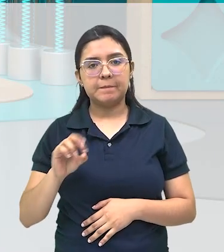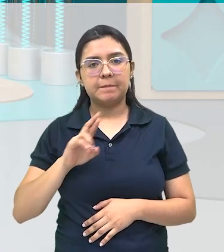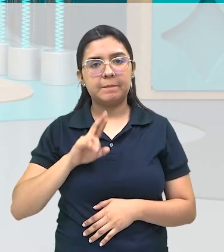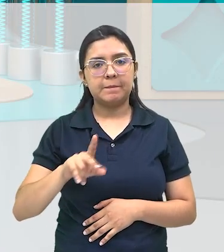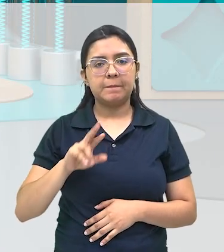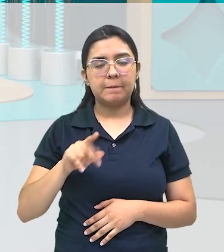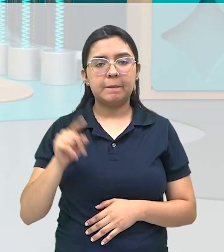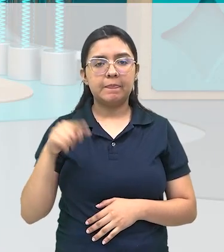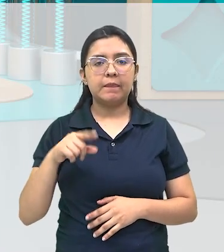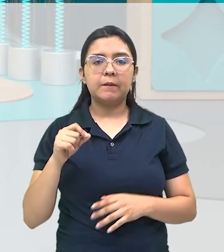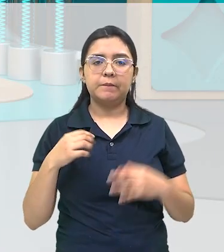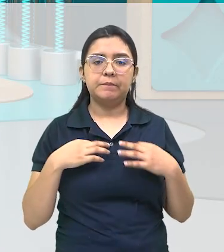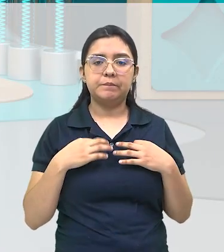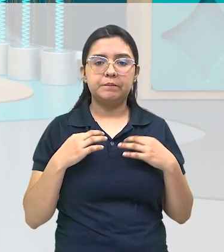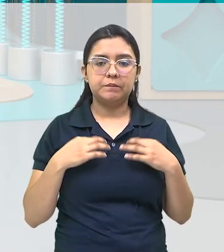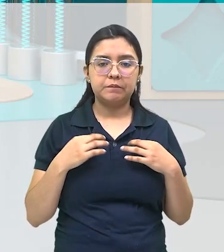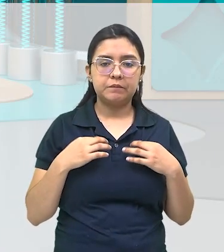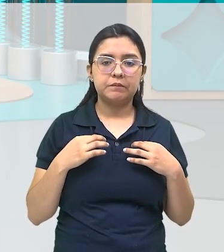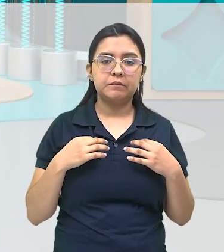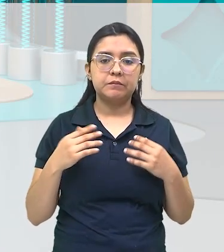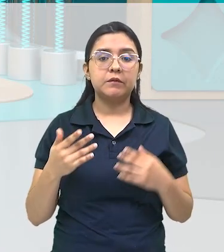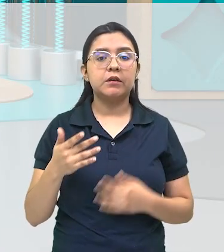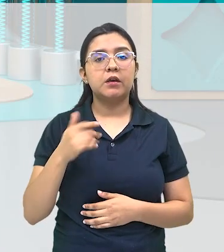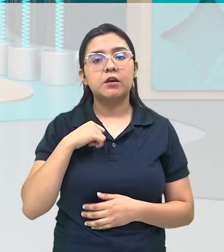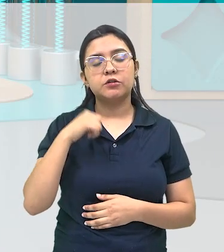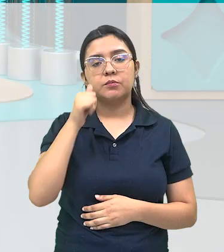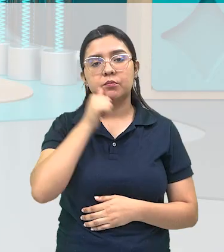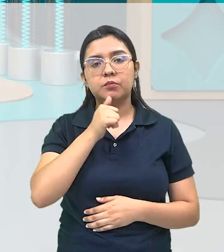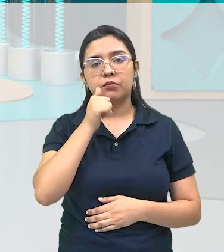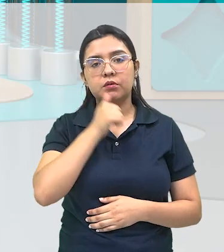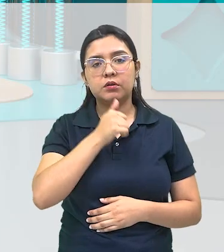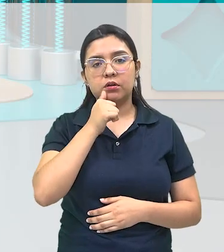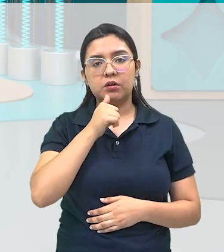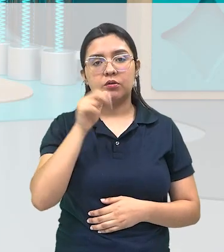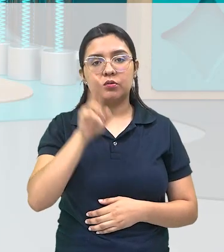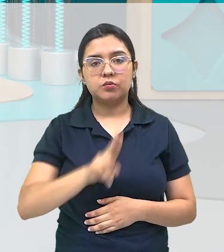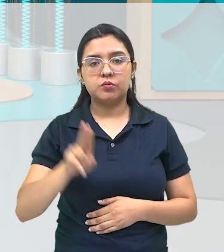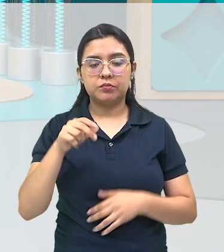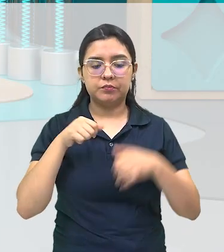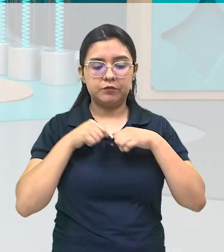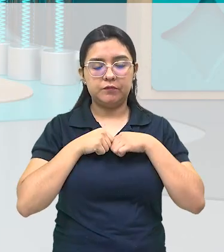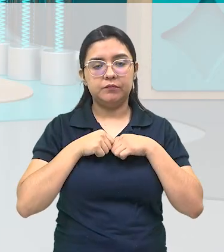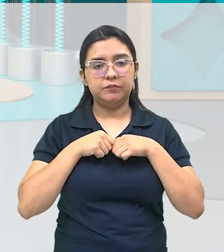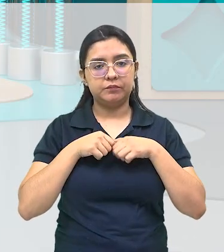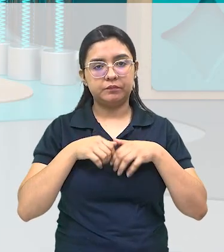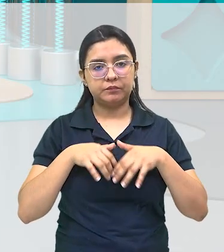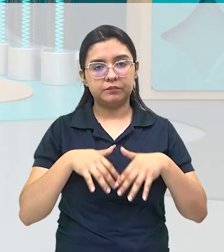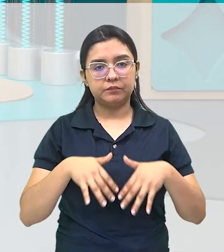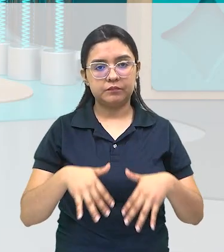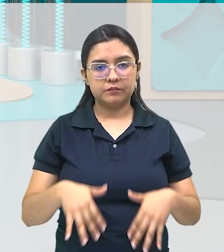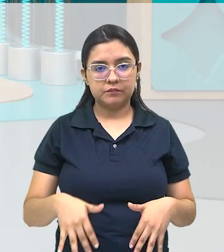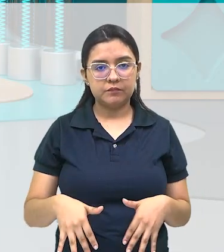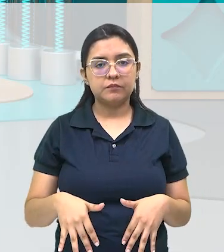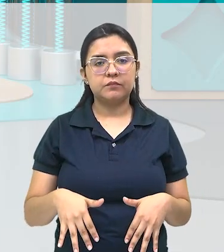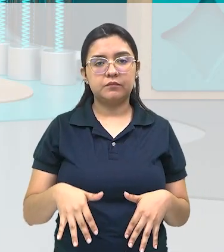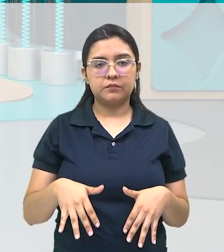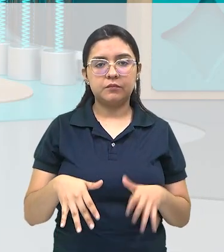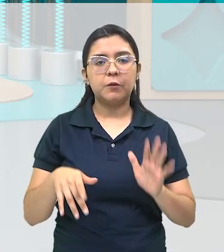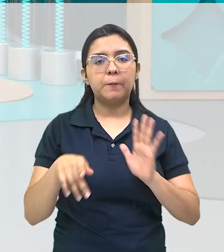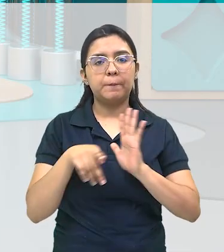verdade, é uma vestimenta que as mulheres utilizam, né? Aquele vestido muito peculiar,